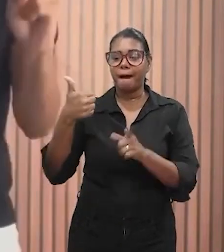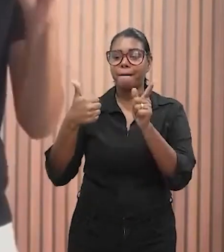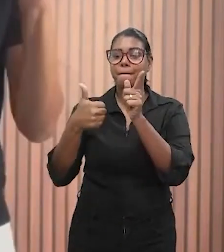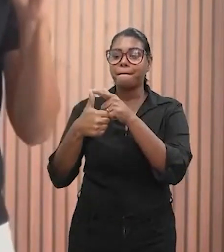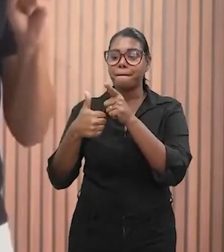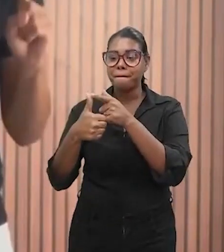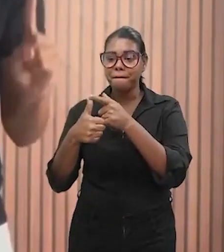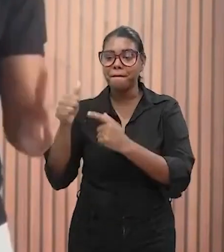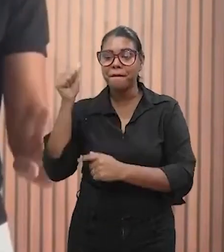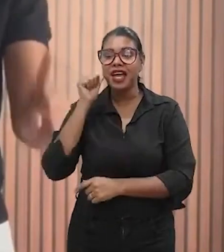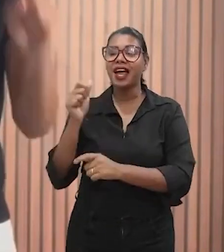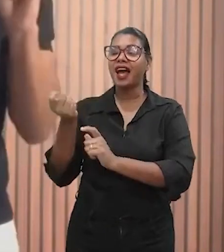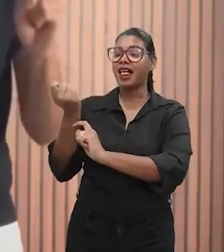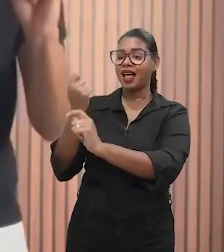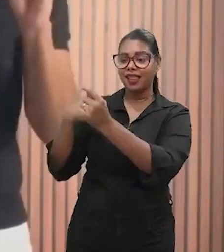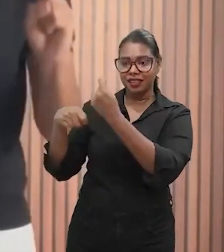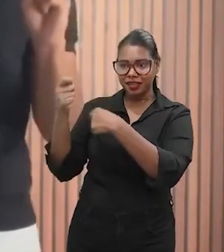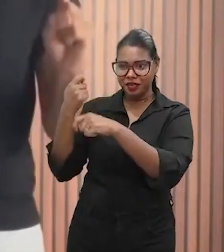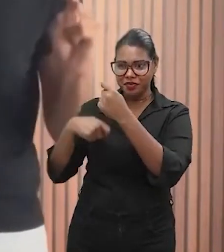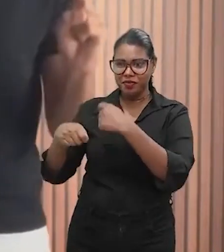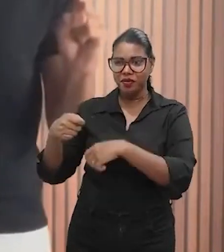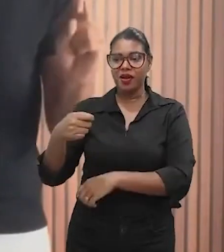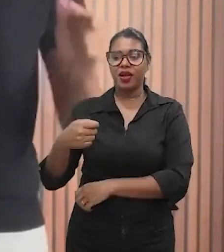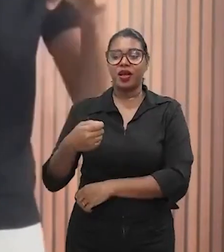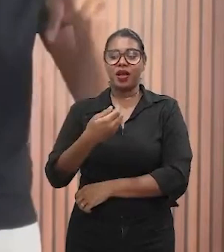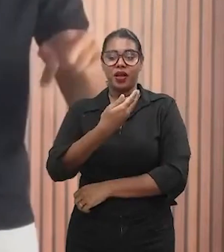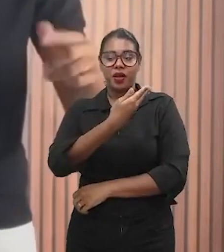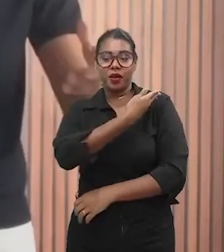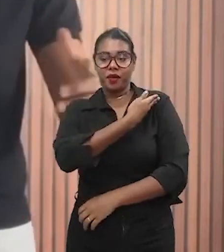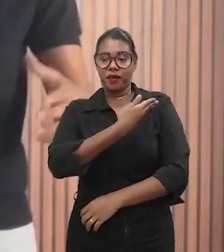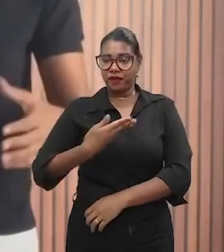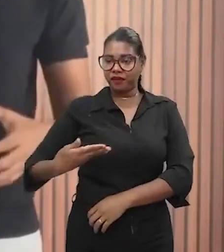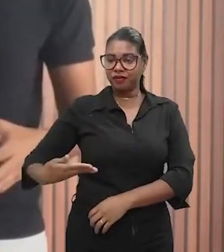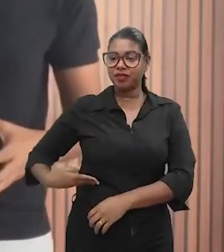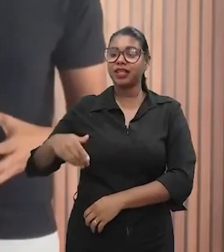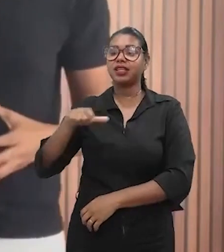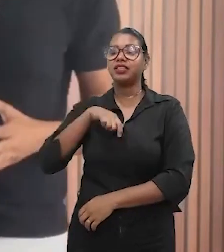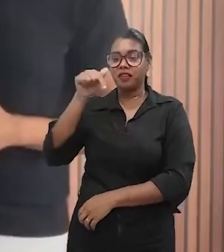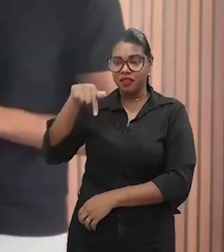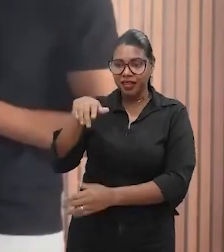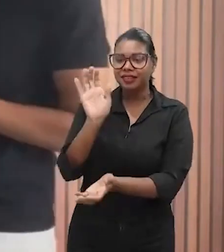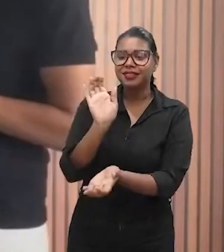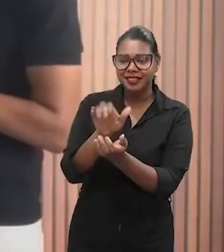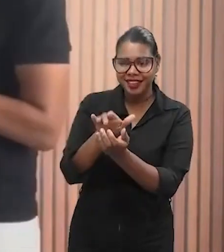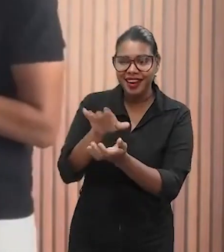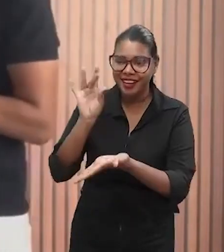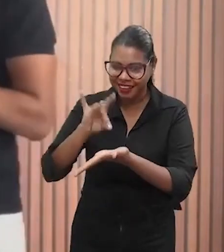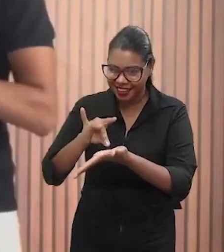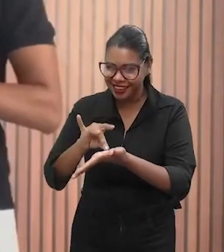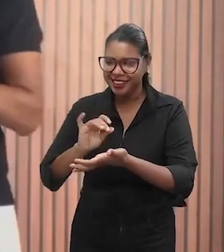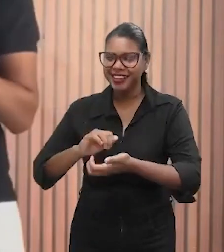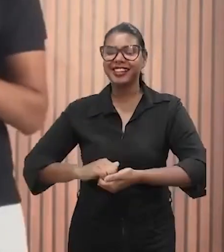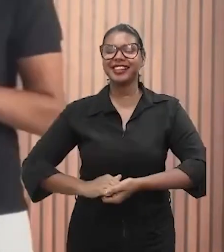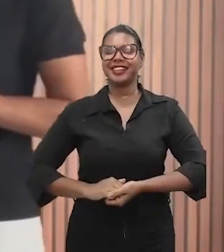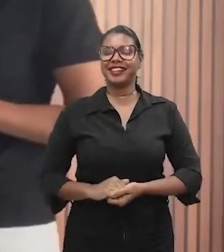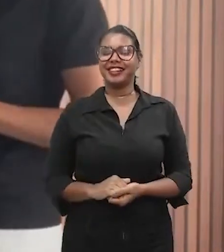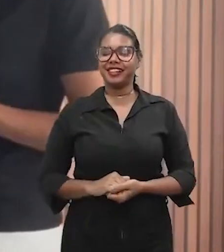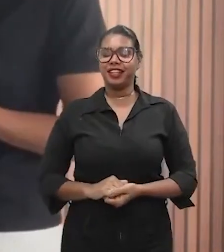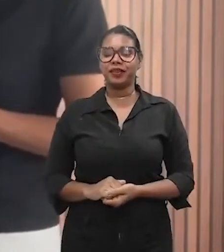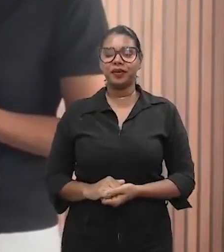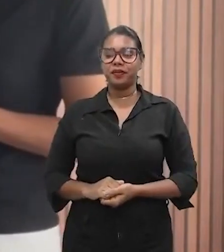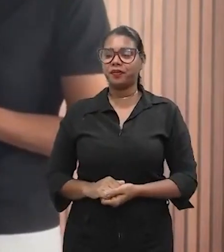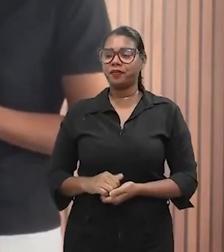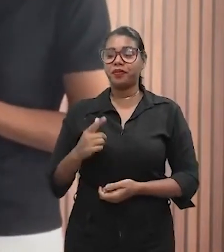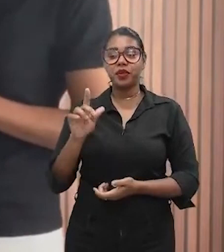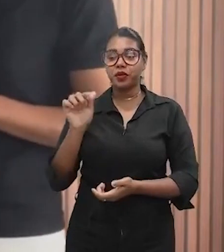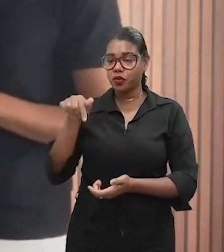primeira administradora governamental que tivemos em Pernambuco. E não só